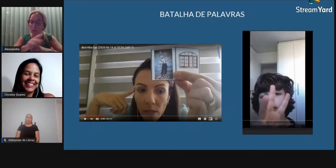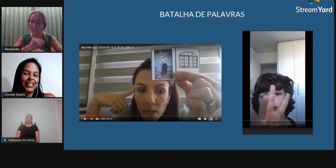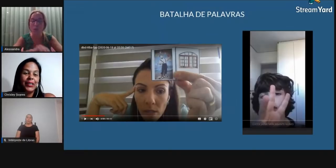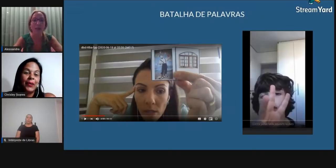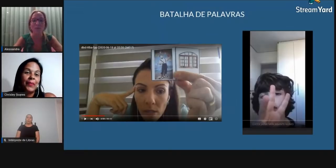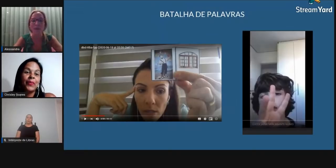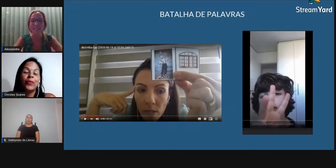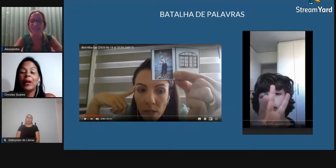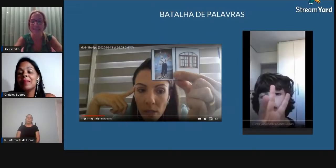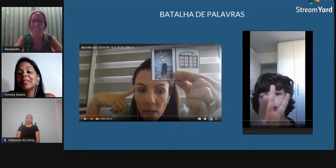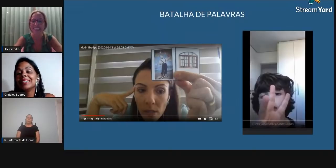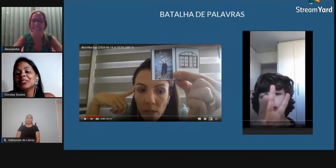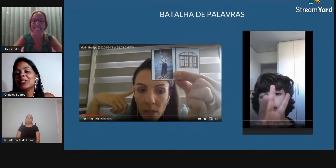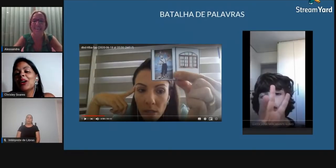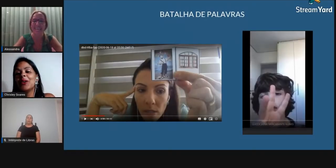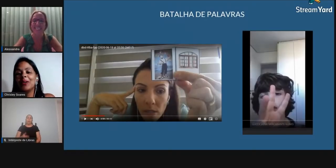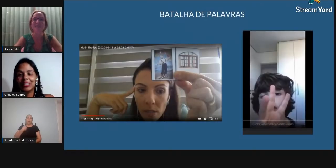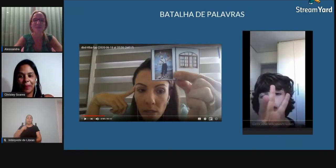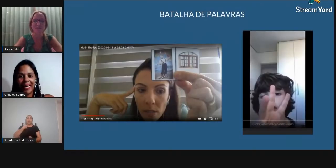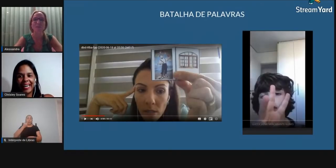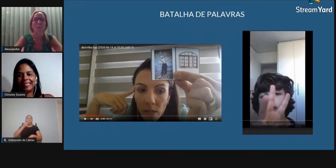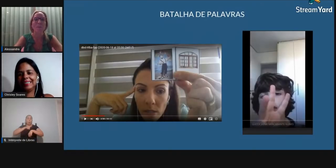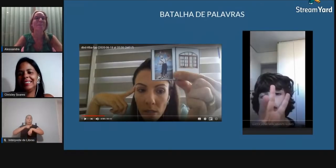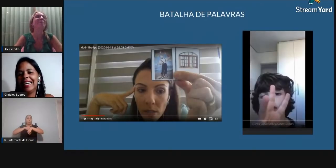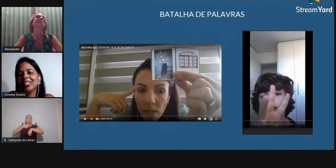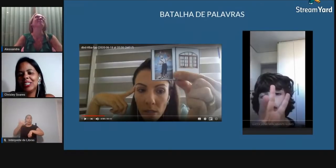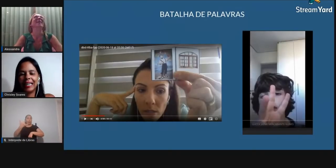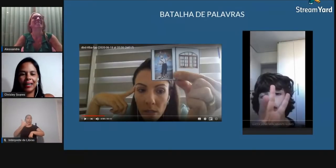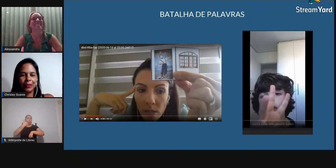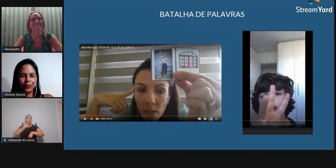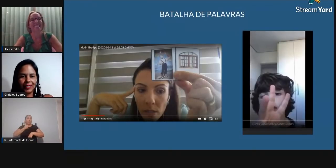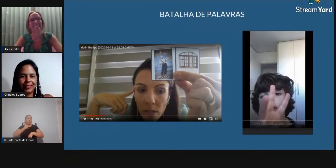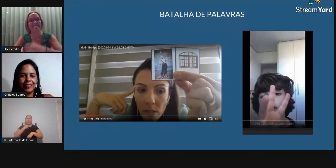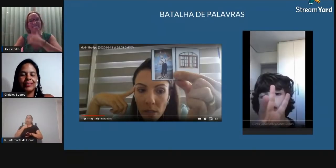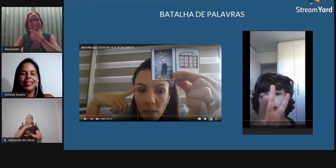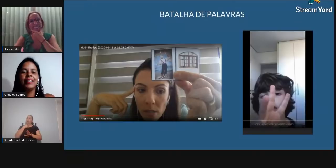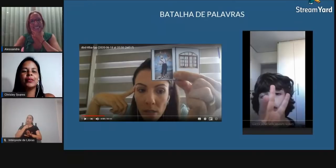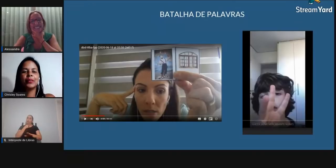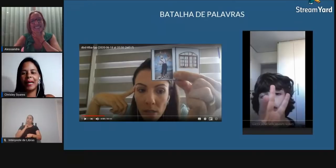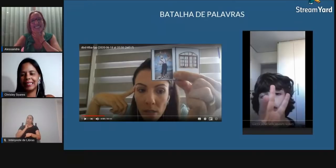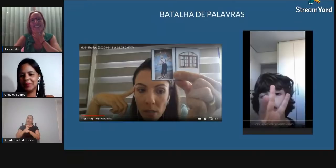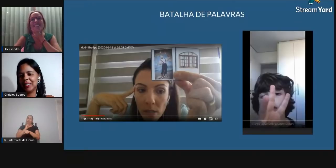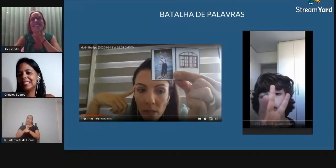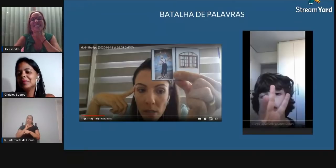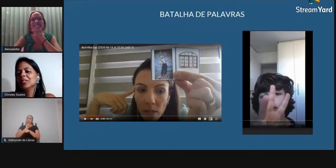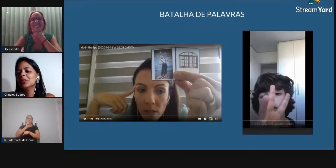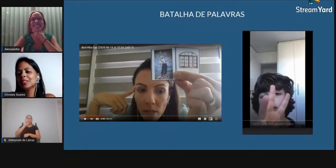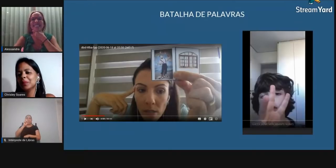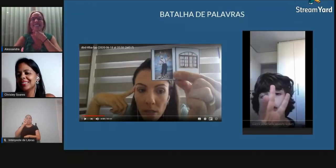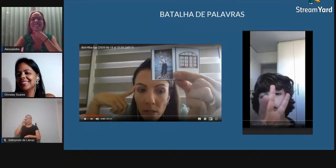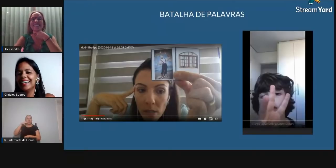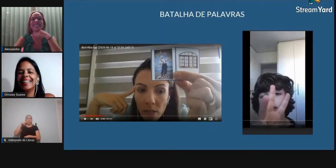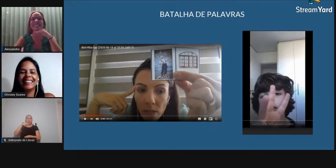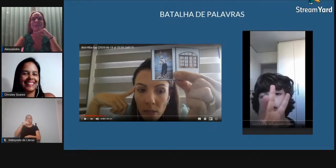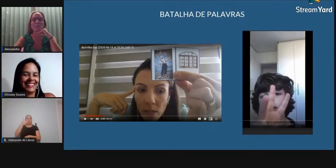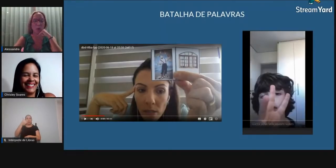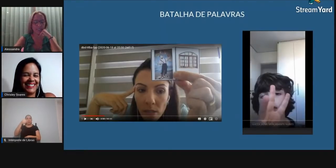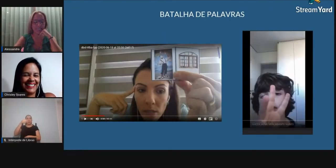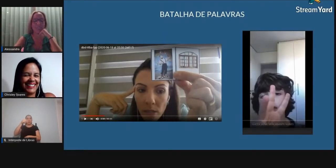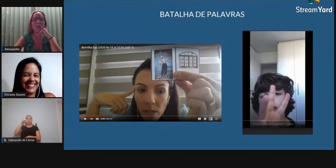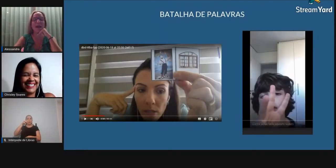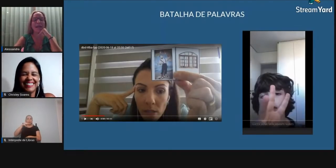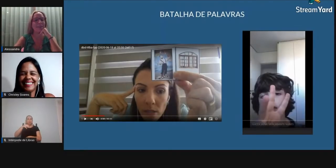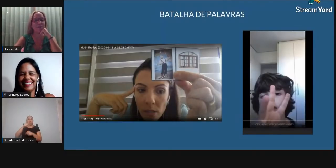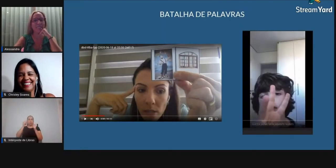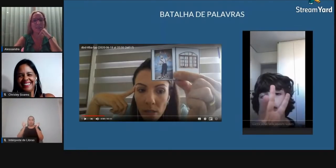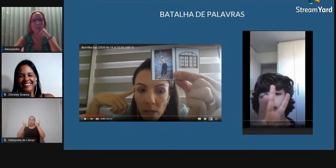Porque eu estou aqui quase passando a terceira. Ué, mas eu não dou conta de parar, assim. Acho que dá uns 5, no máximo 10